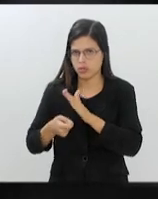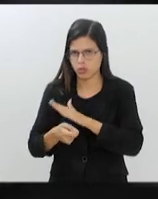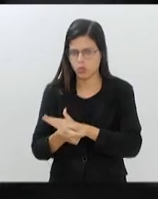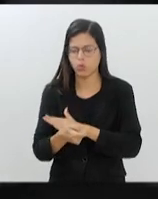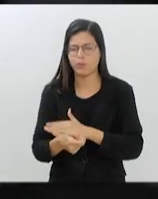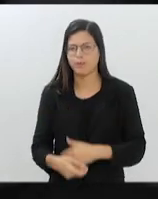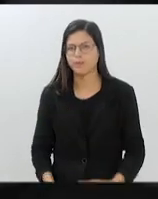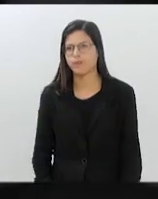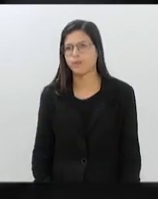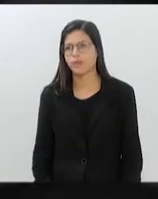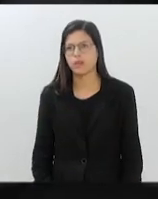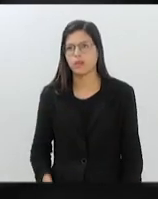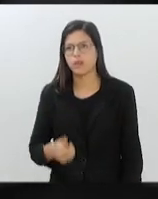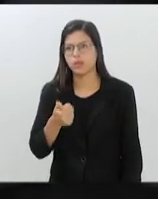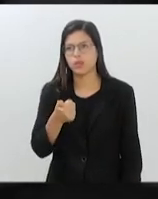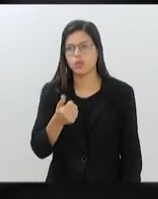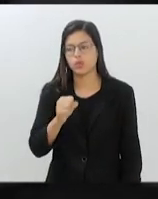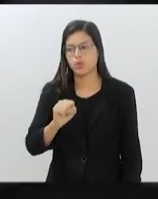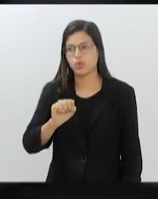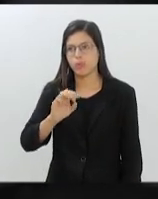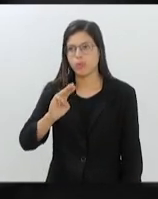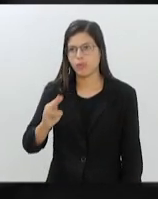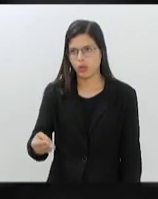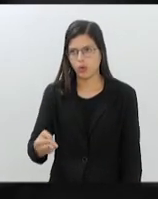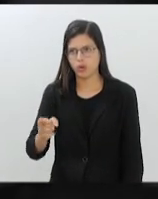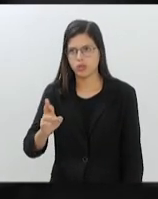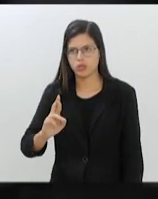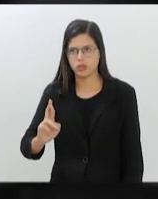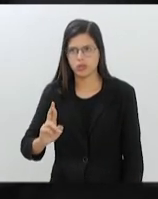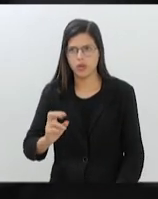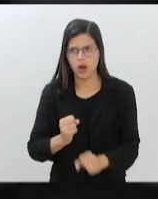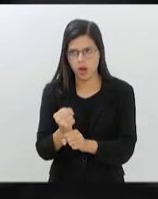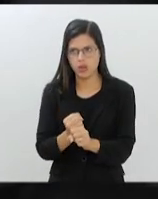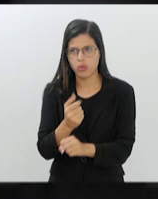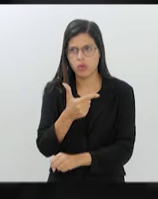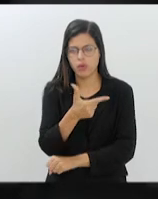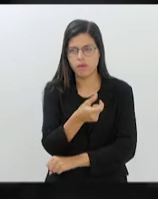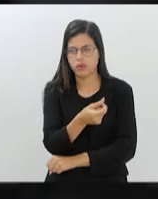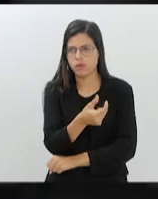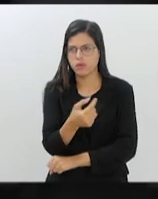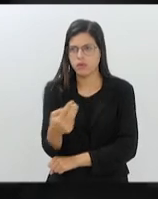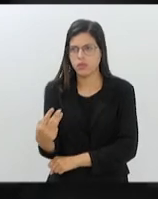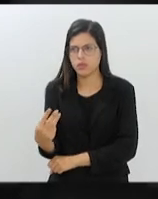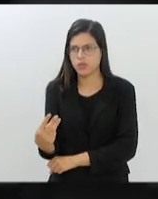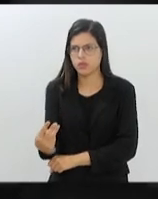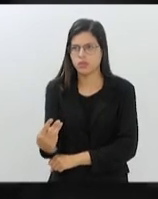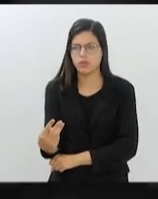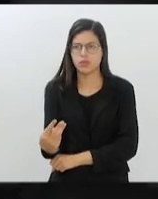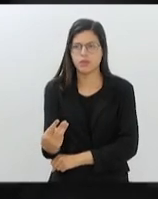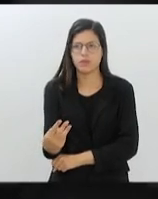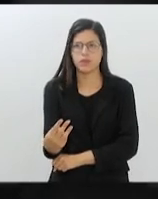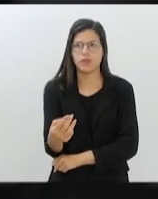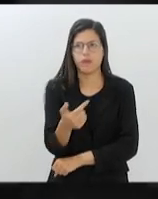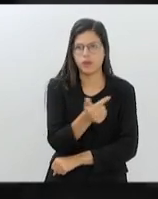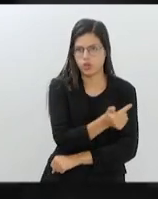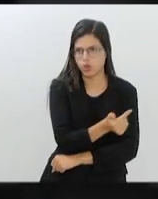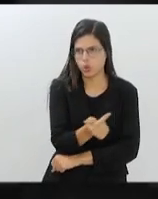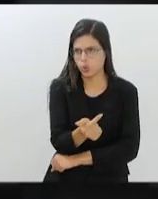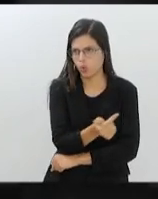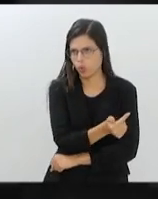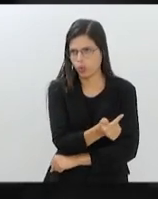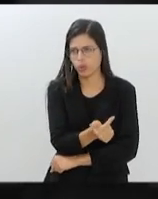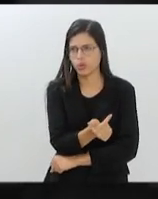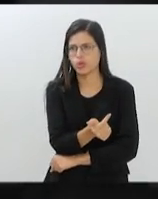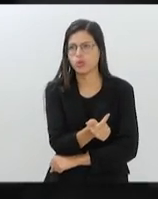eh 18 milhões mais ou menos 23 isso é 22